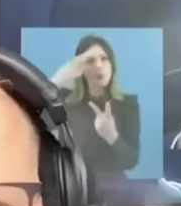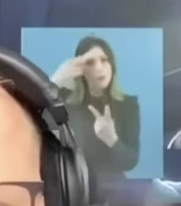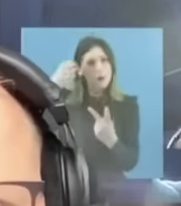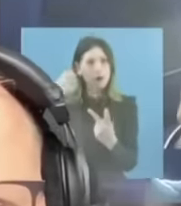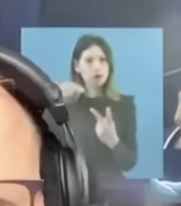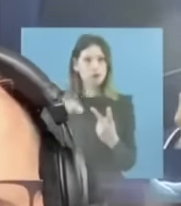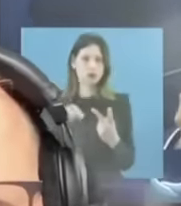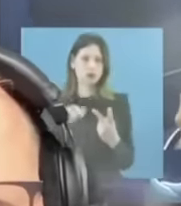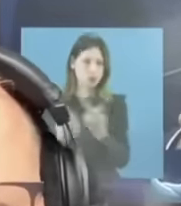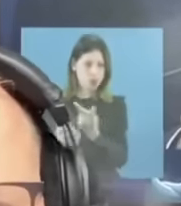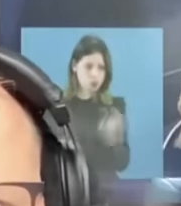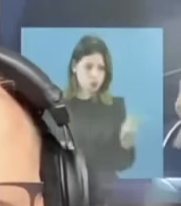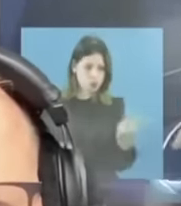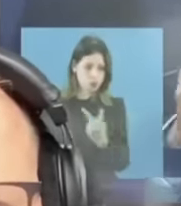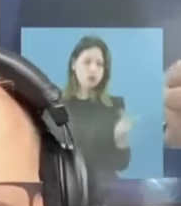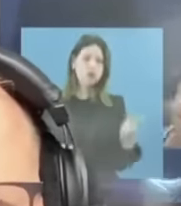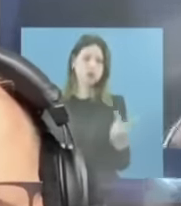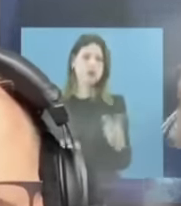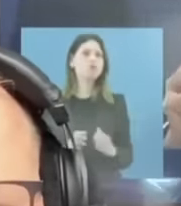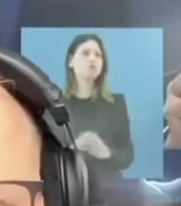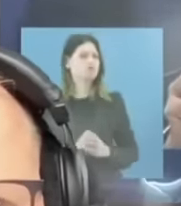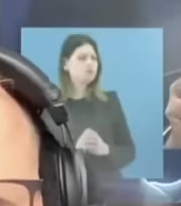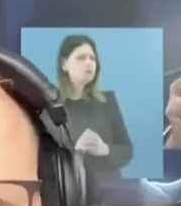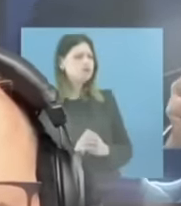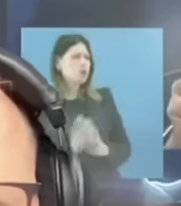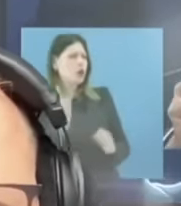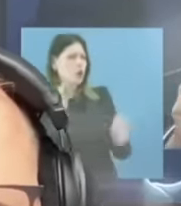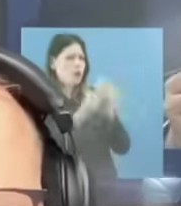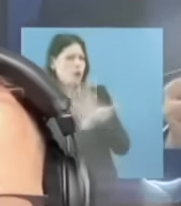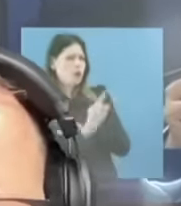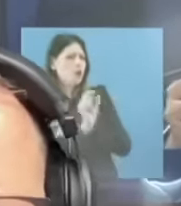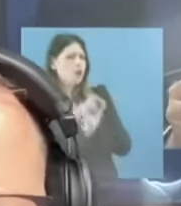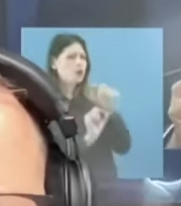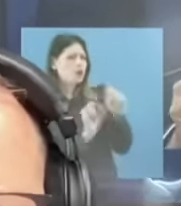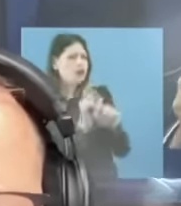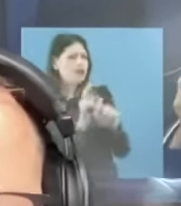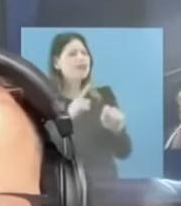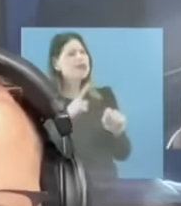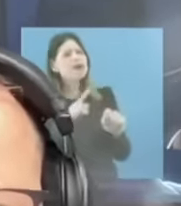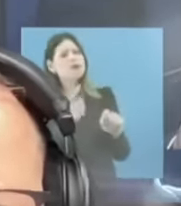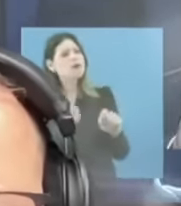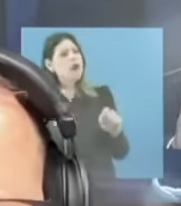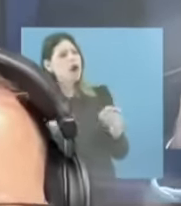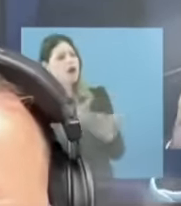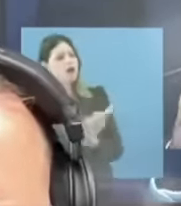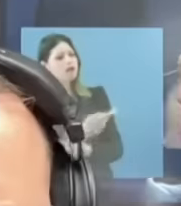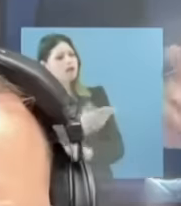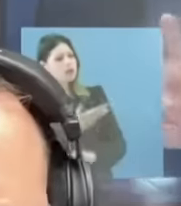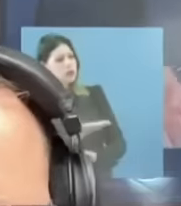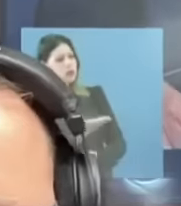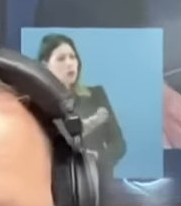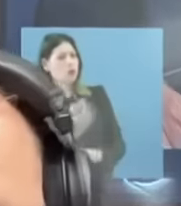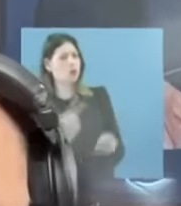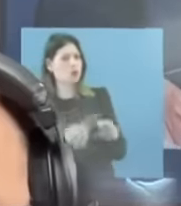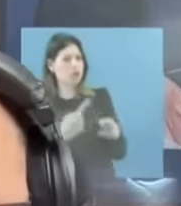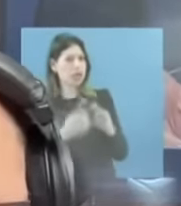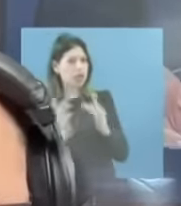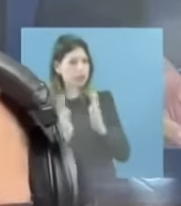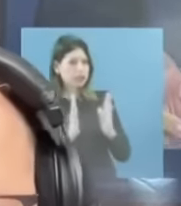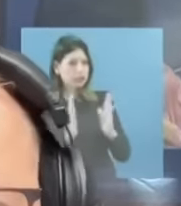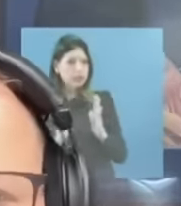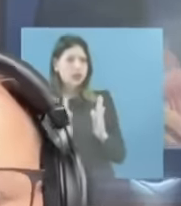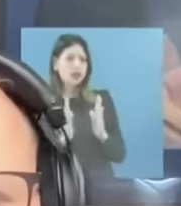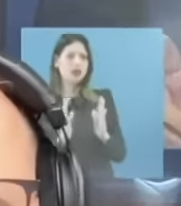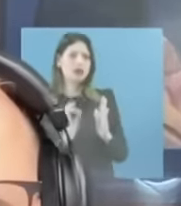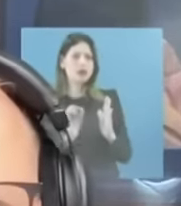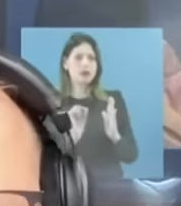mais, além da curiosidade e do inusitado, né, dessa interferência, é muito mais pelo fato de que nesse momento,